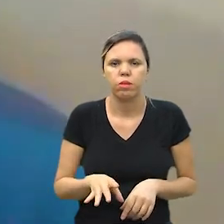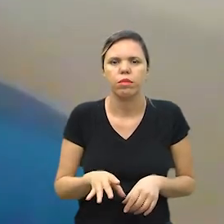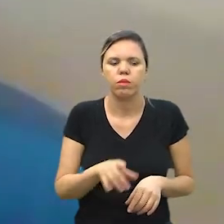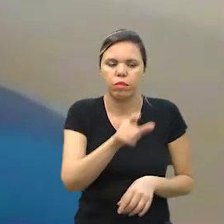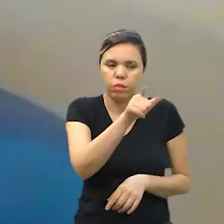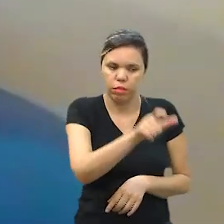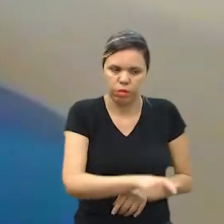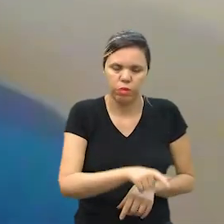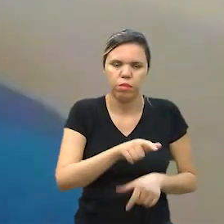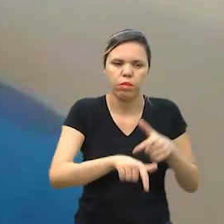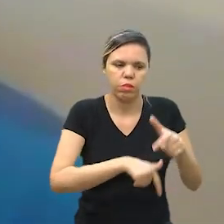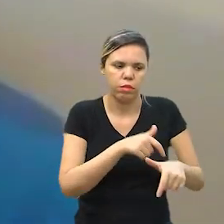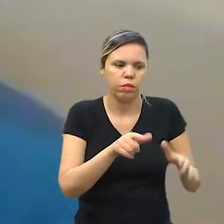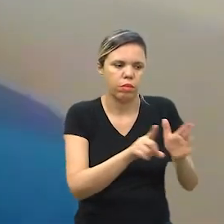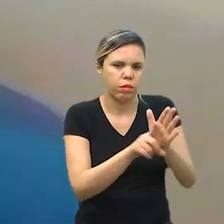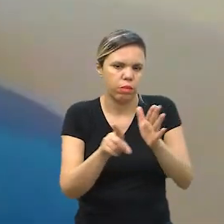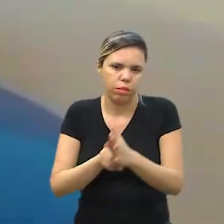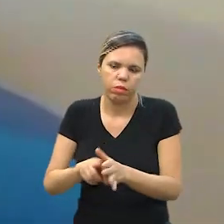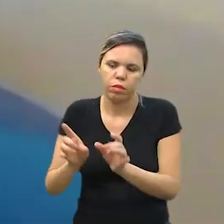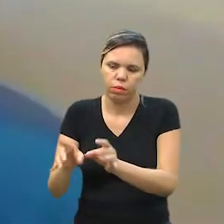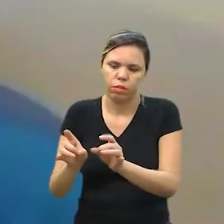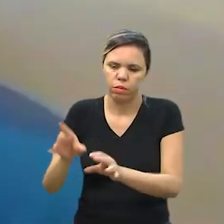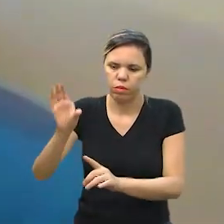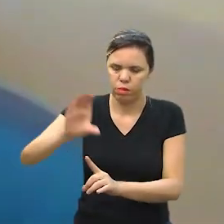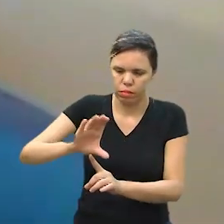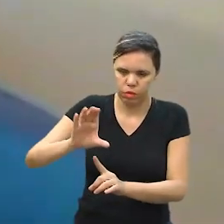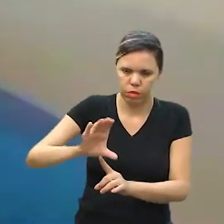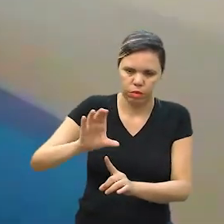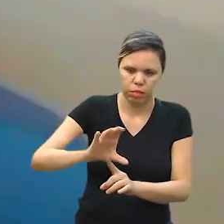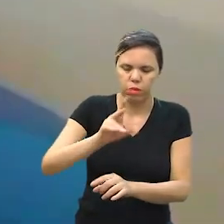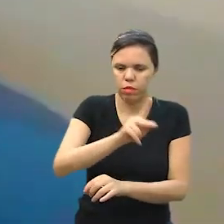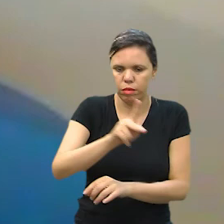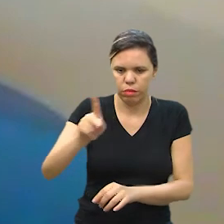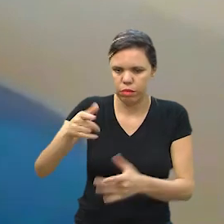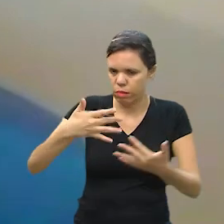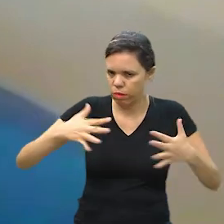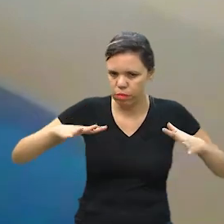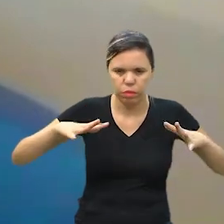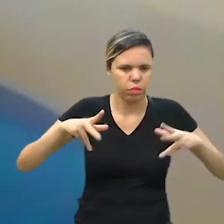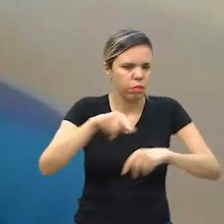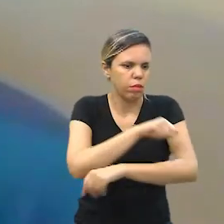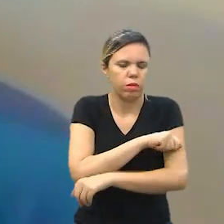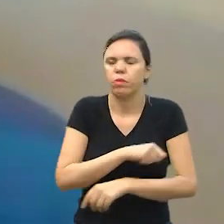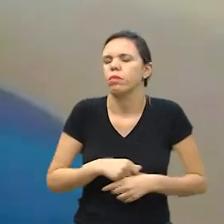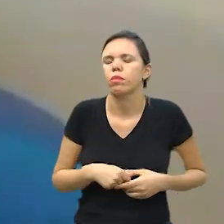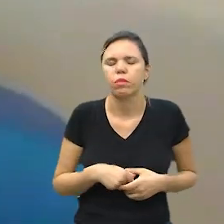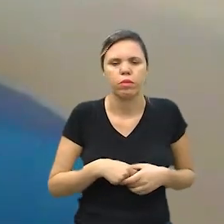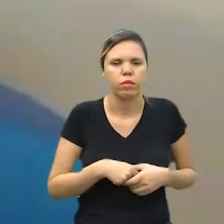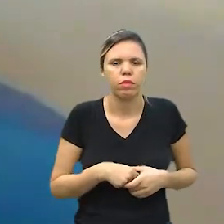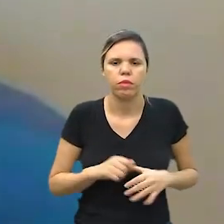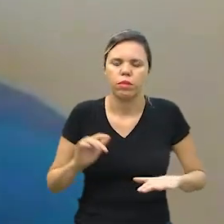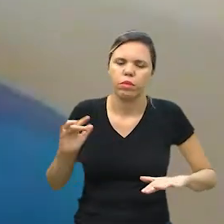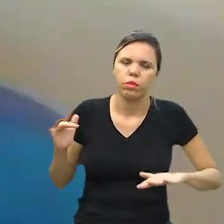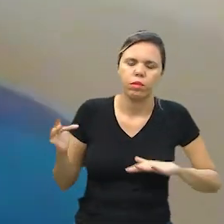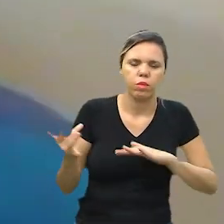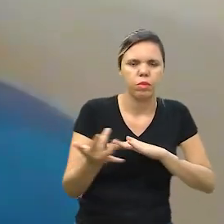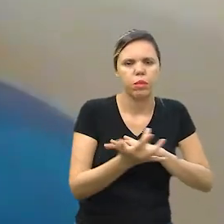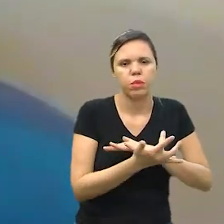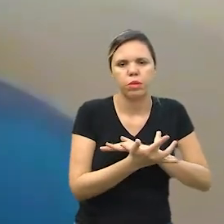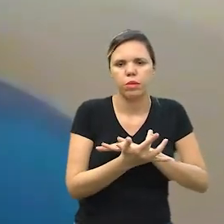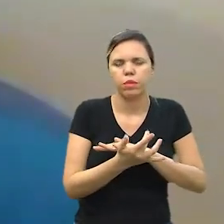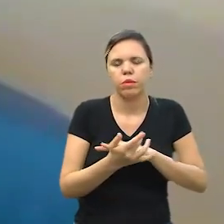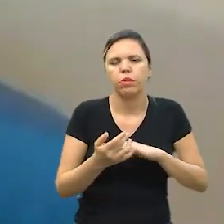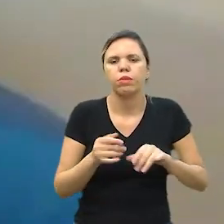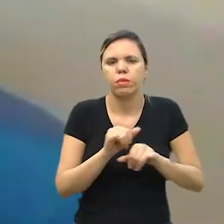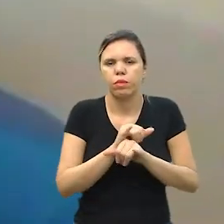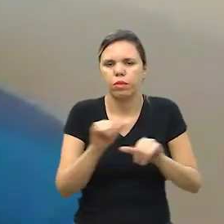no produtor, ele está no vendedor, ele está no consumidor, ele está nos professores, ele está nos alunos, ele está na mídia, ele está